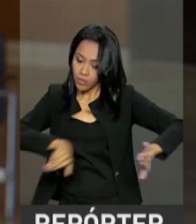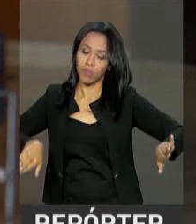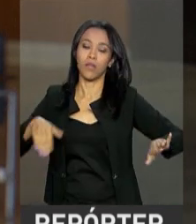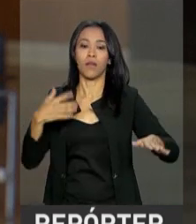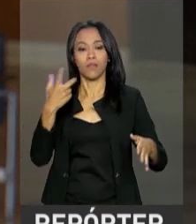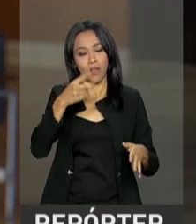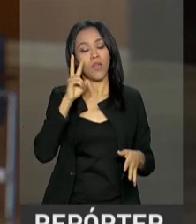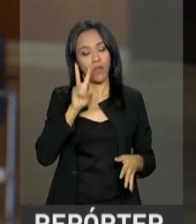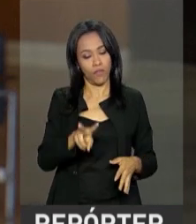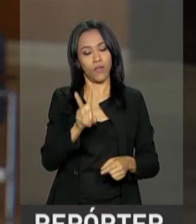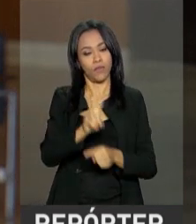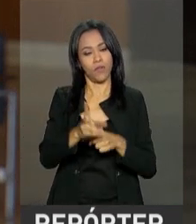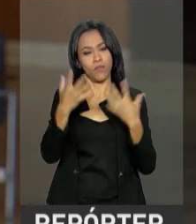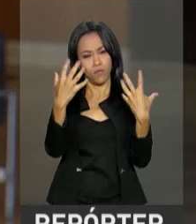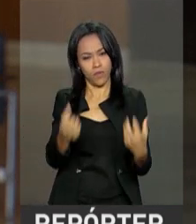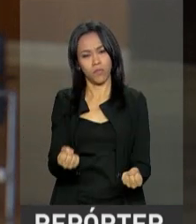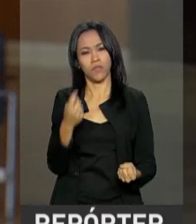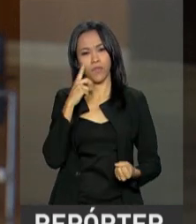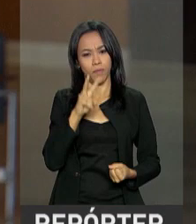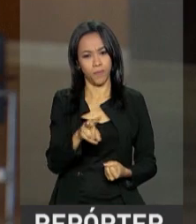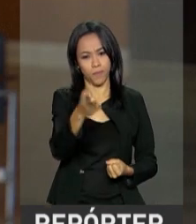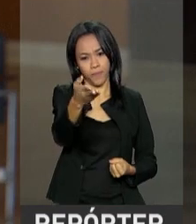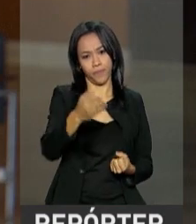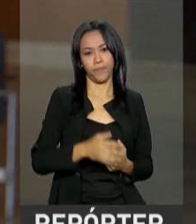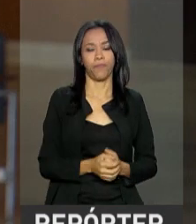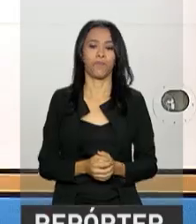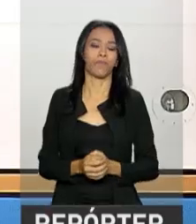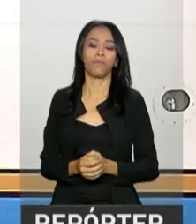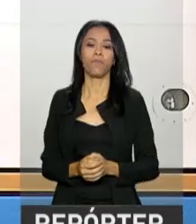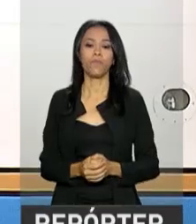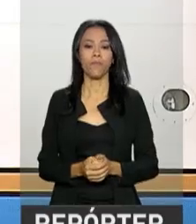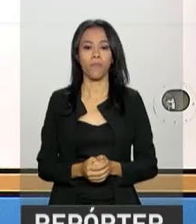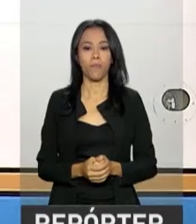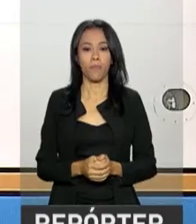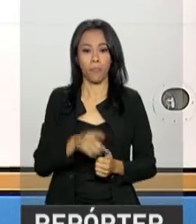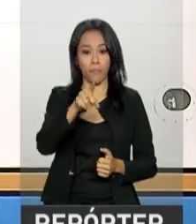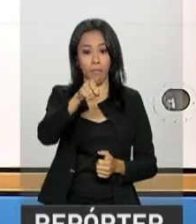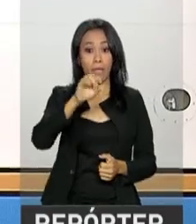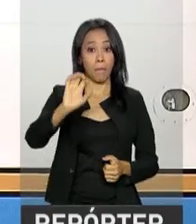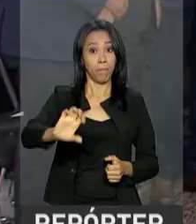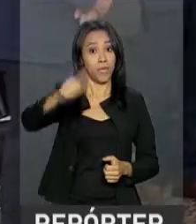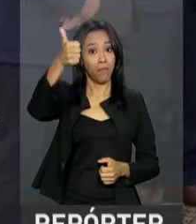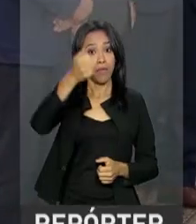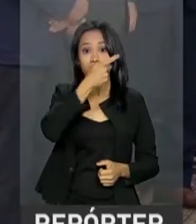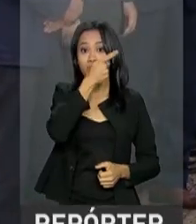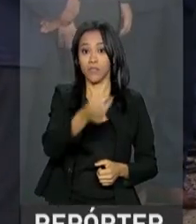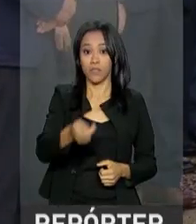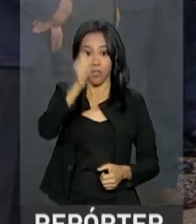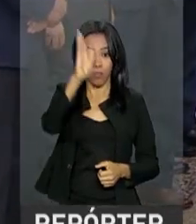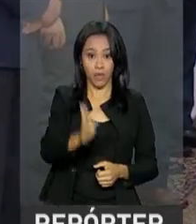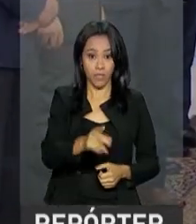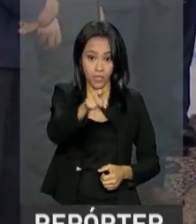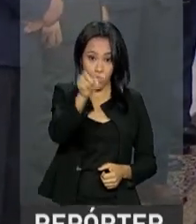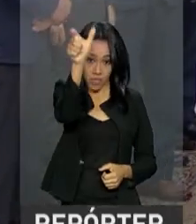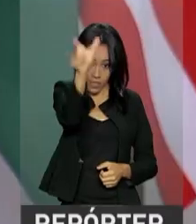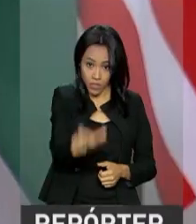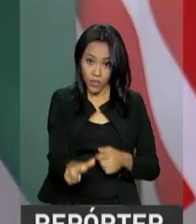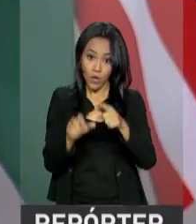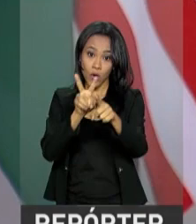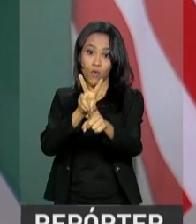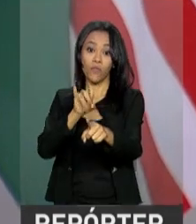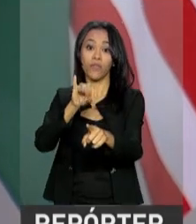americano ao brasil vamos ver na reportagem na primeira visita ao brasil o vice presidente norte